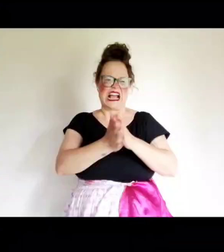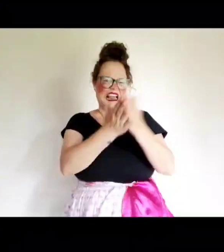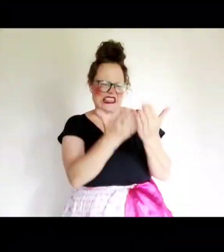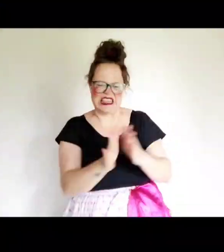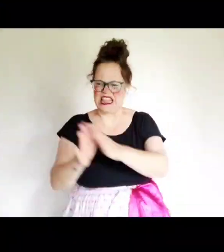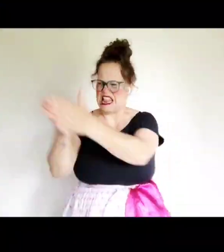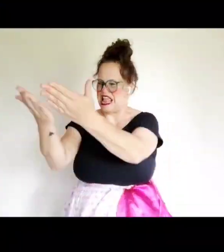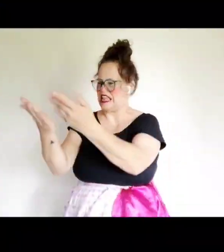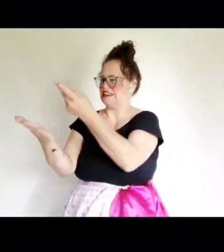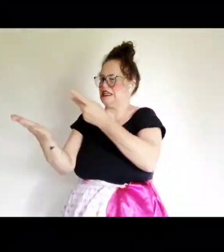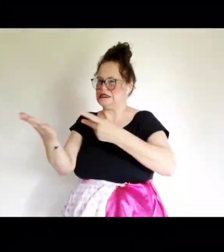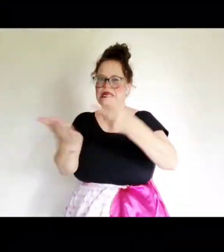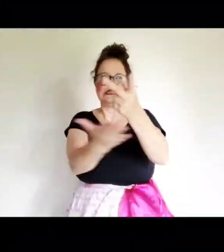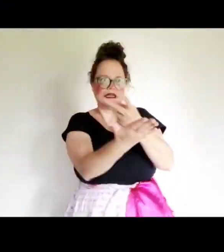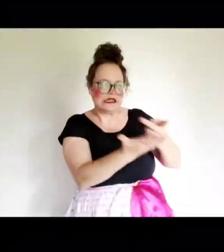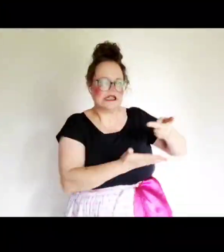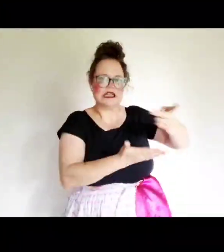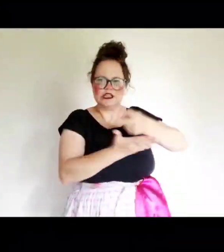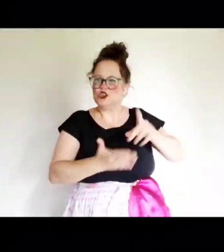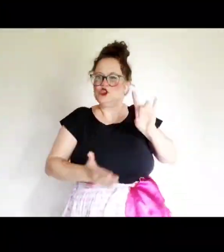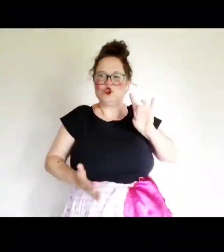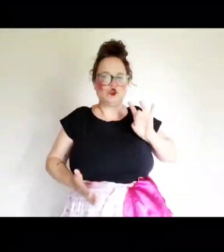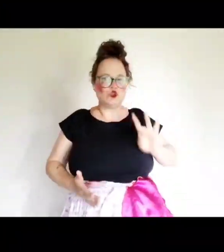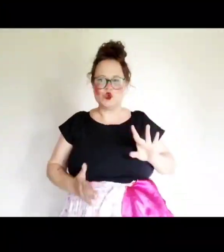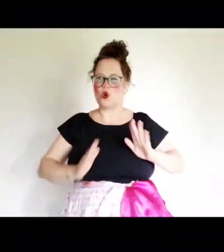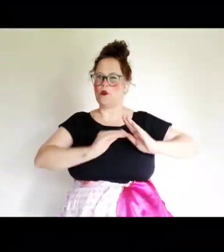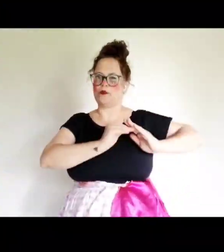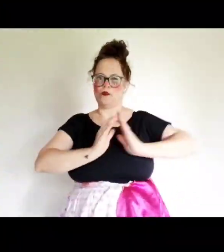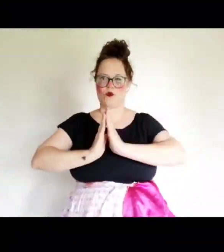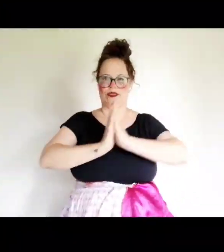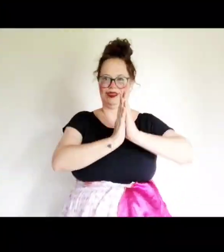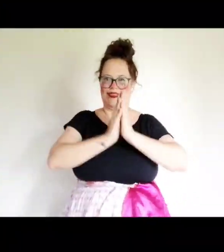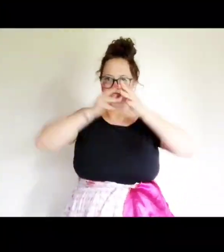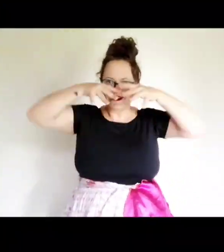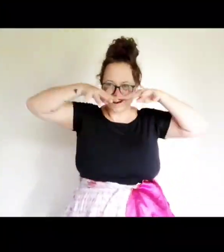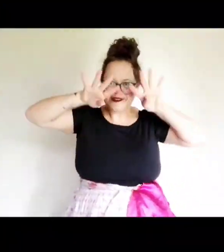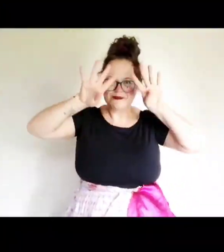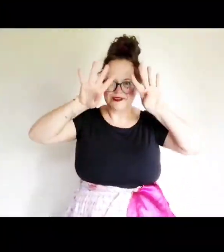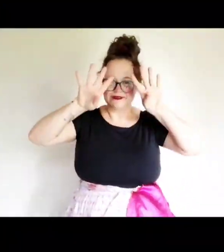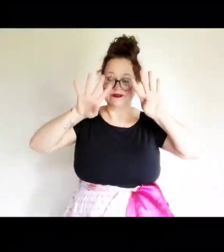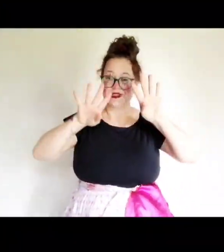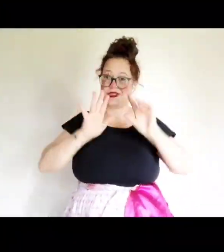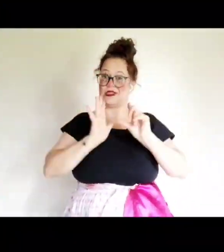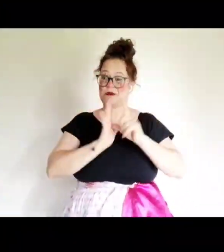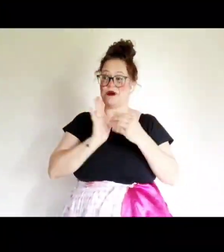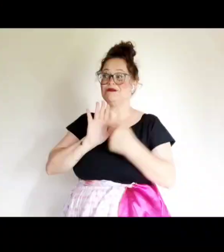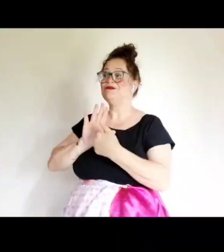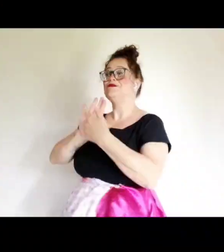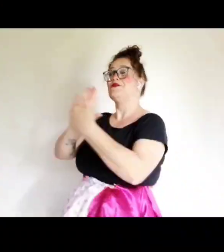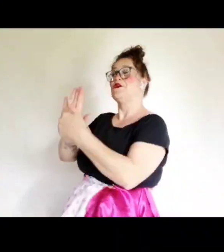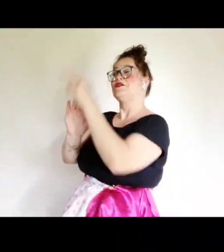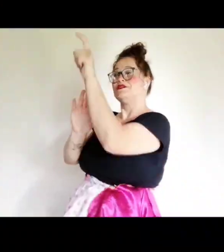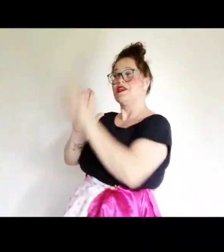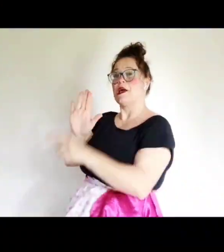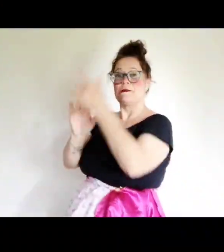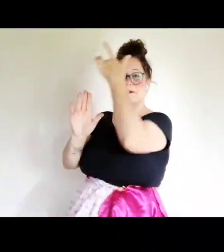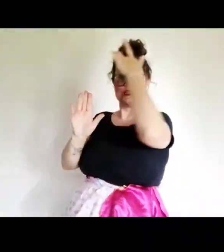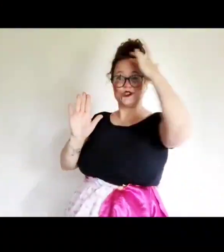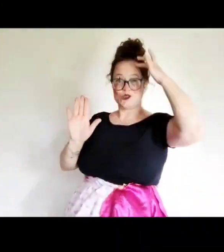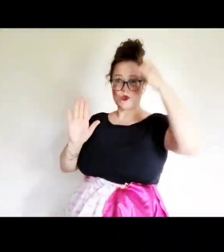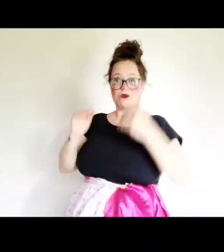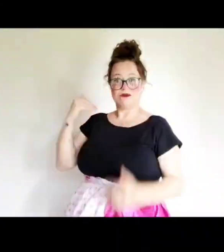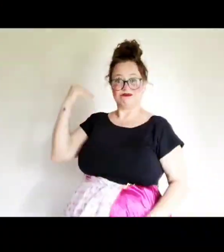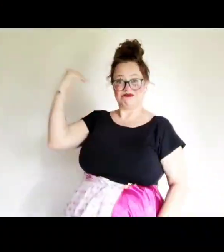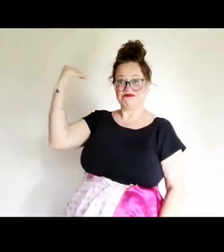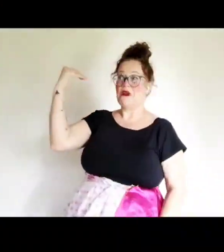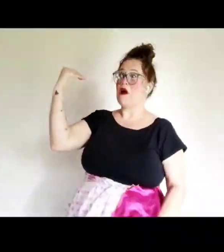Enchi cadernos e cadernos de desenho só com a boneca Emília. E quando eu mostrava para os adultos, eles